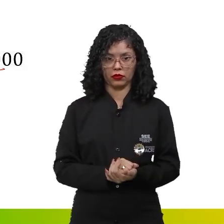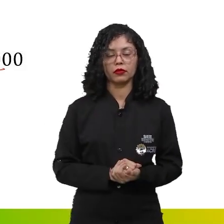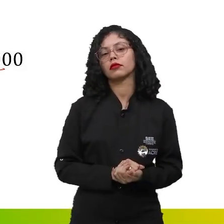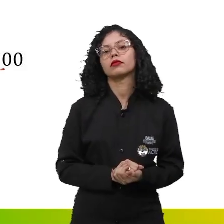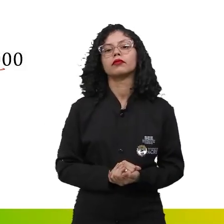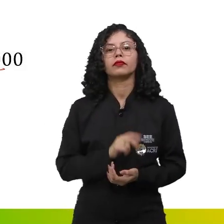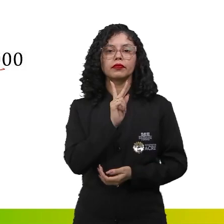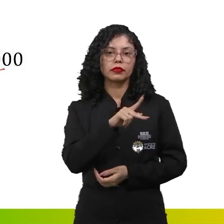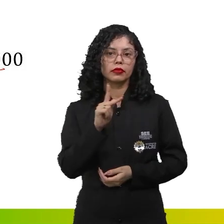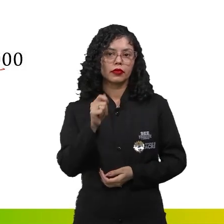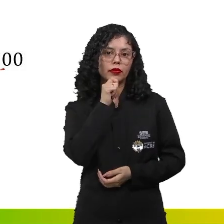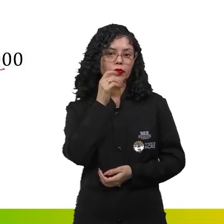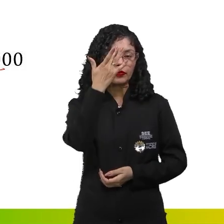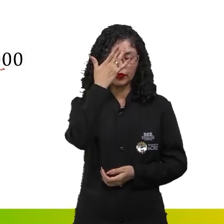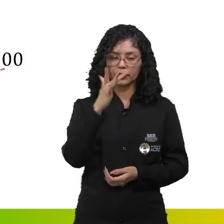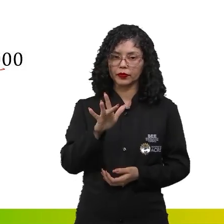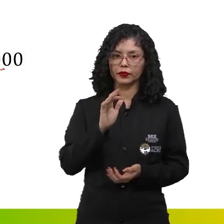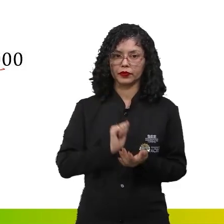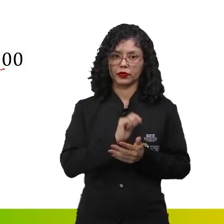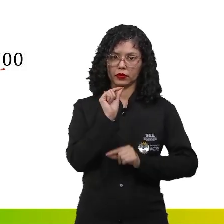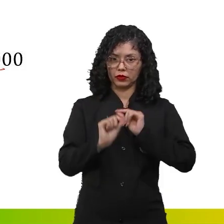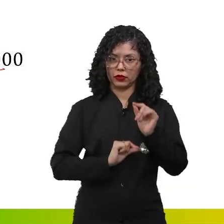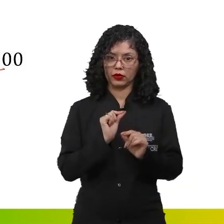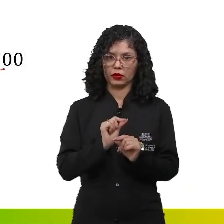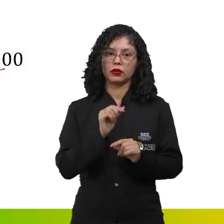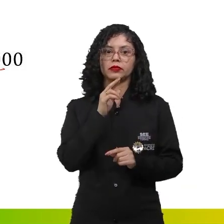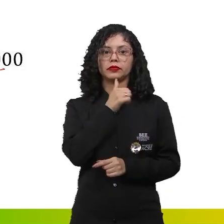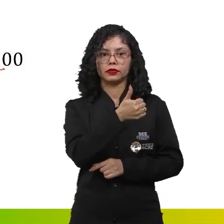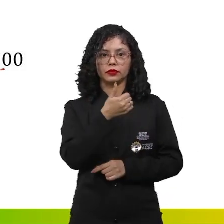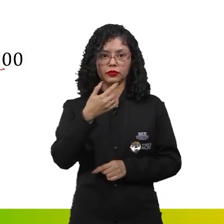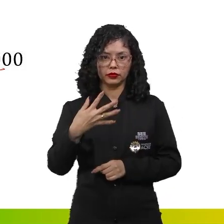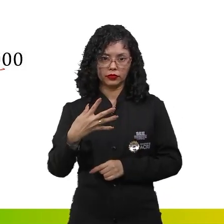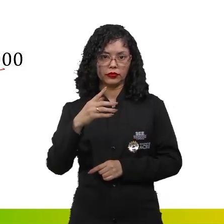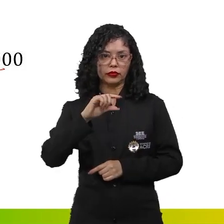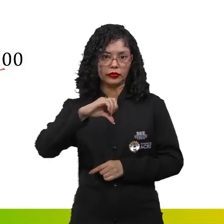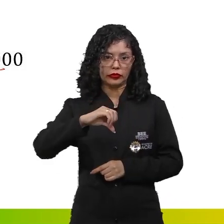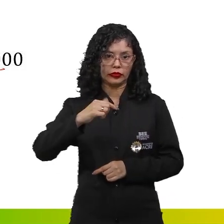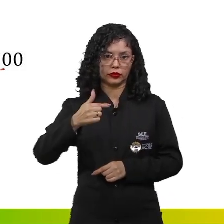26. Professor, eu não sei o que é esse